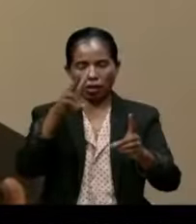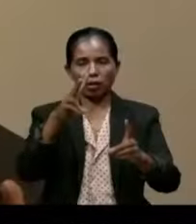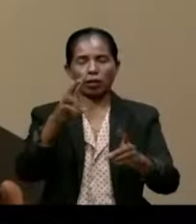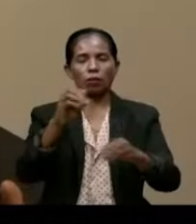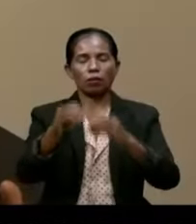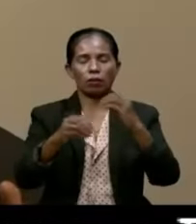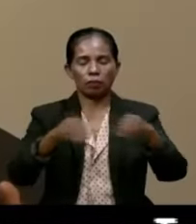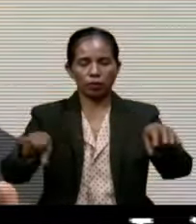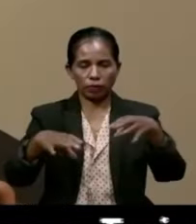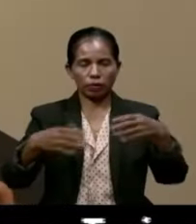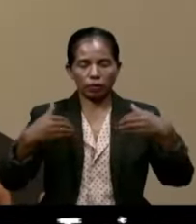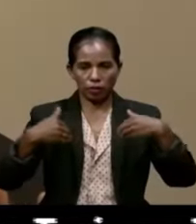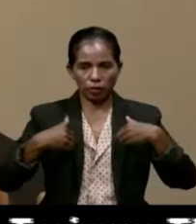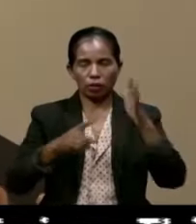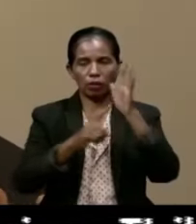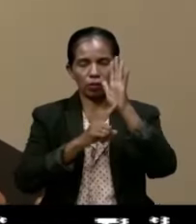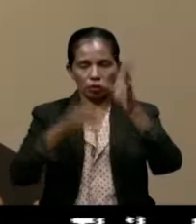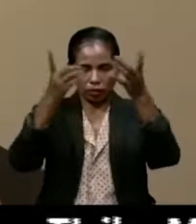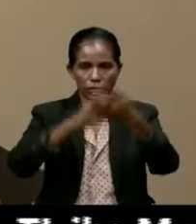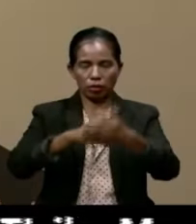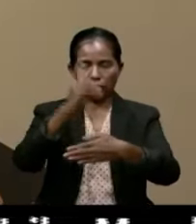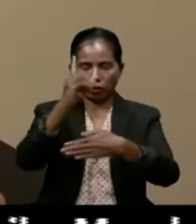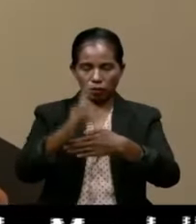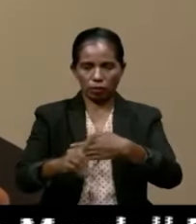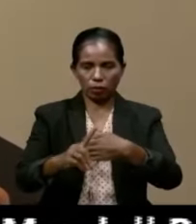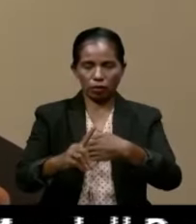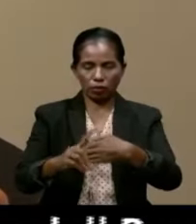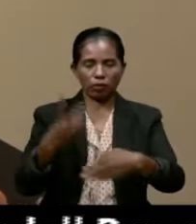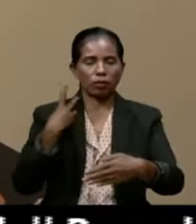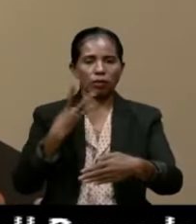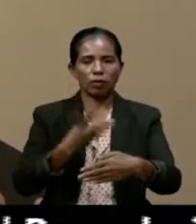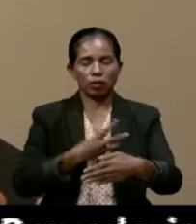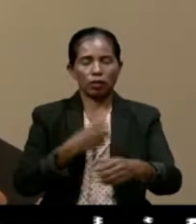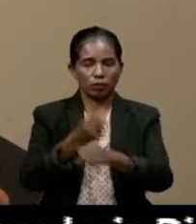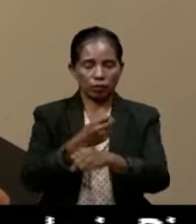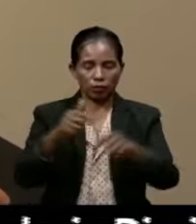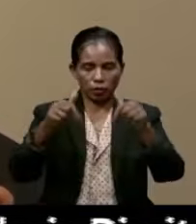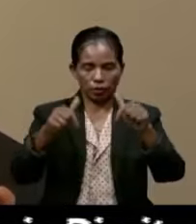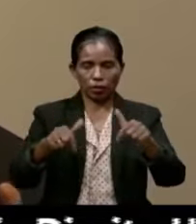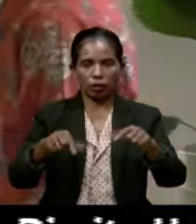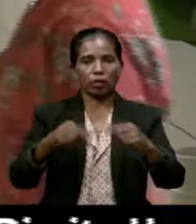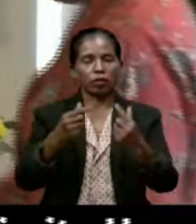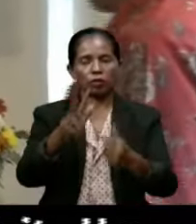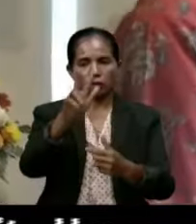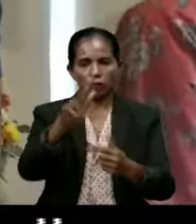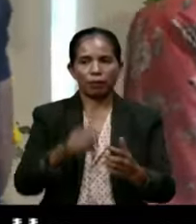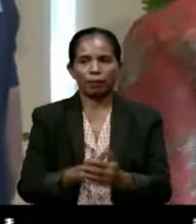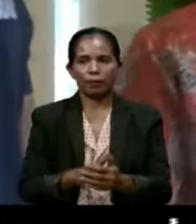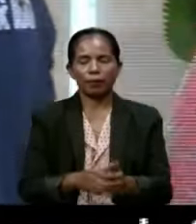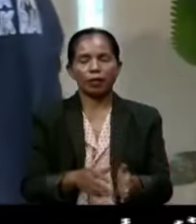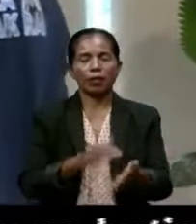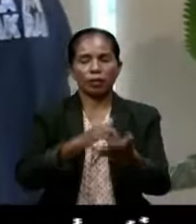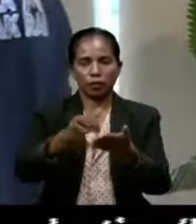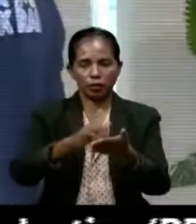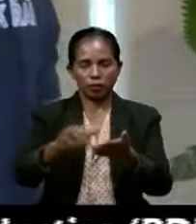iha, para bele rodi justifica desenvolvimento manganês iha bloco tolu ne. Tuir lisensa ba empresa rua atau